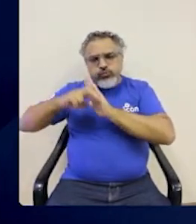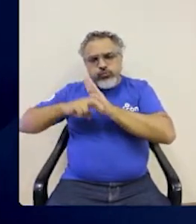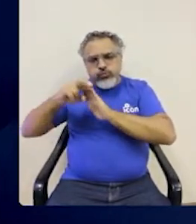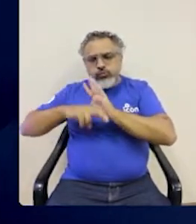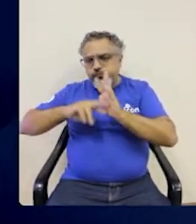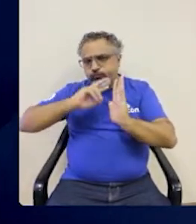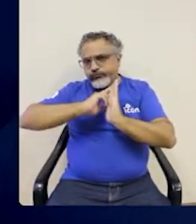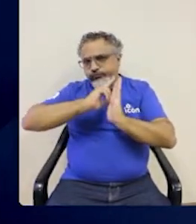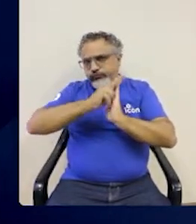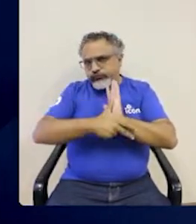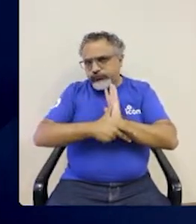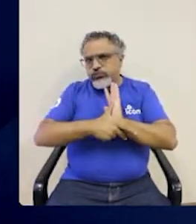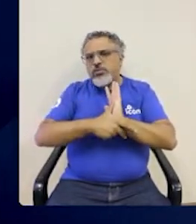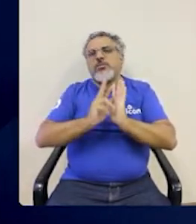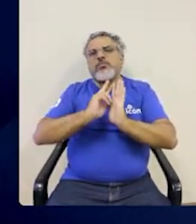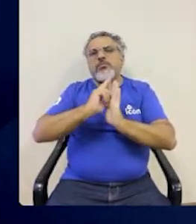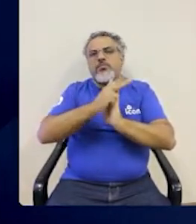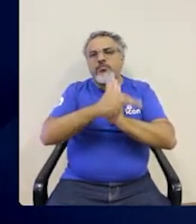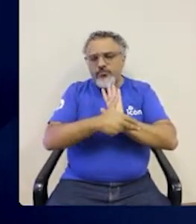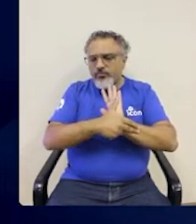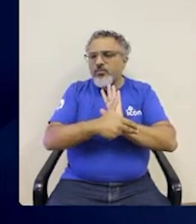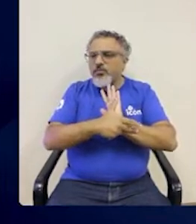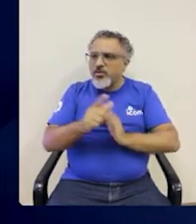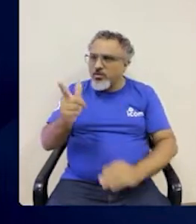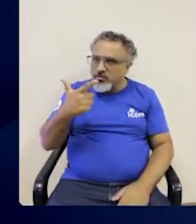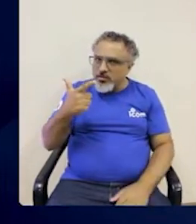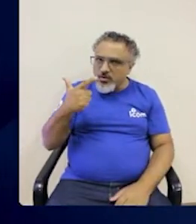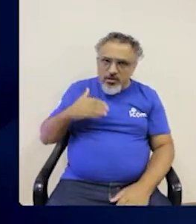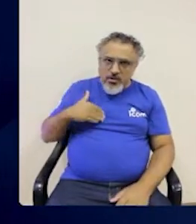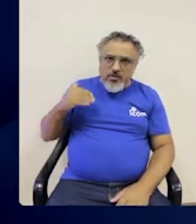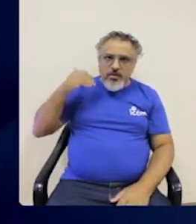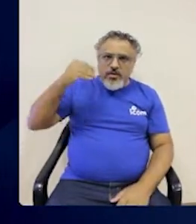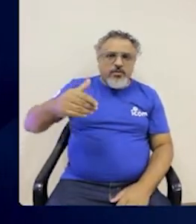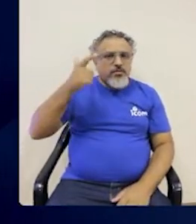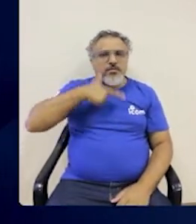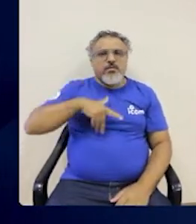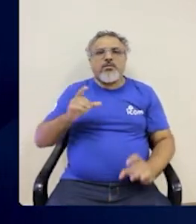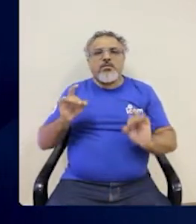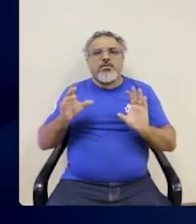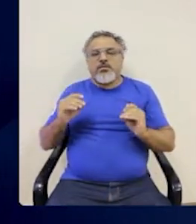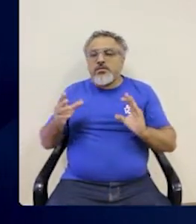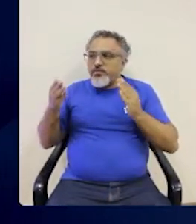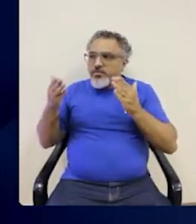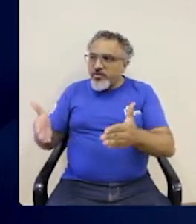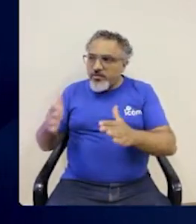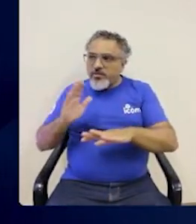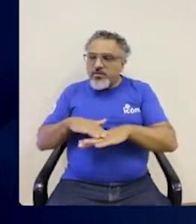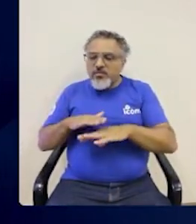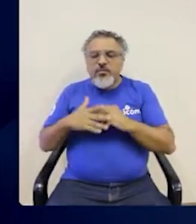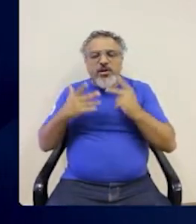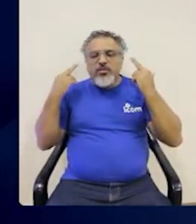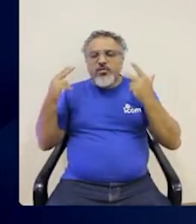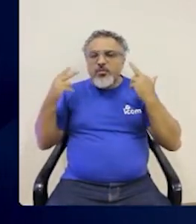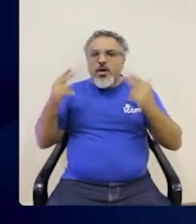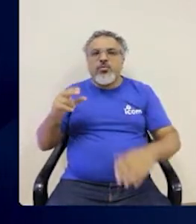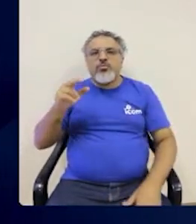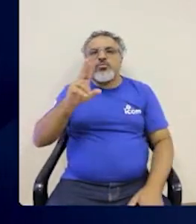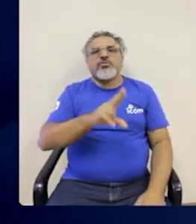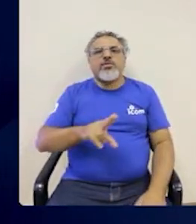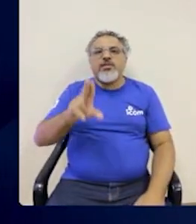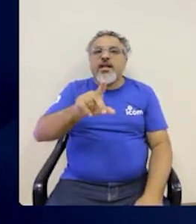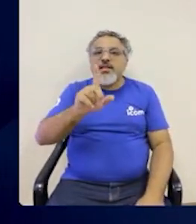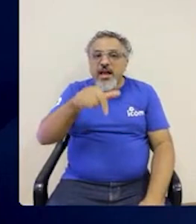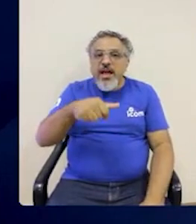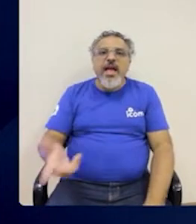abordagens, que as múltiplas abordagens não têm efeito superior sobre uma abordagem específica, e que as mais comuns, as mais utilizadas,